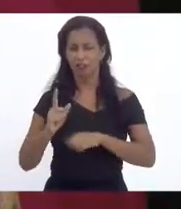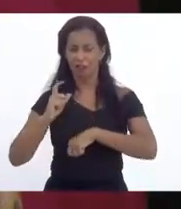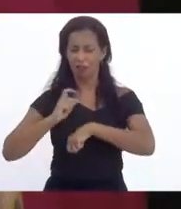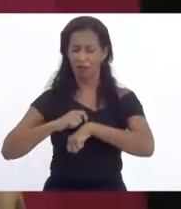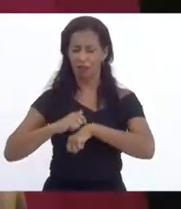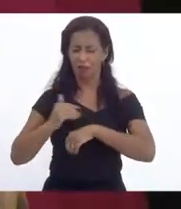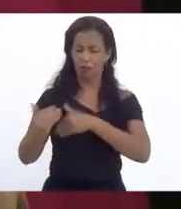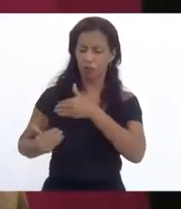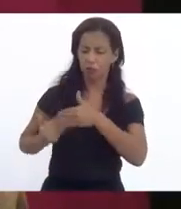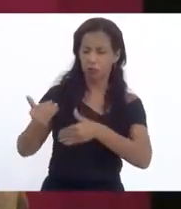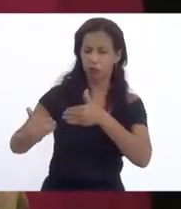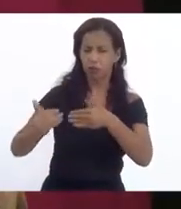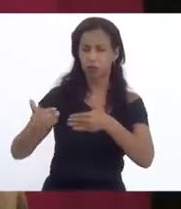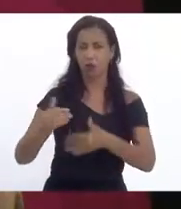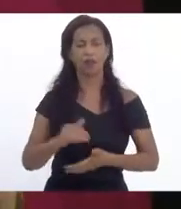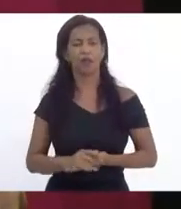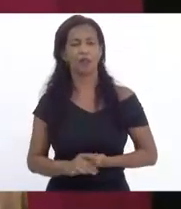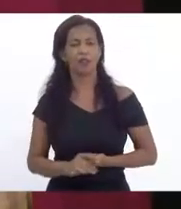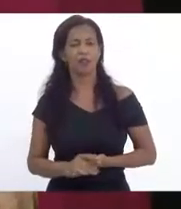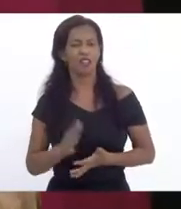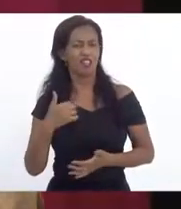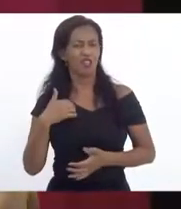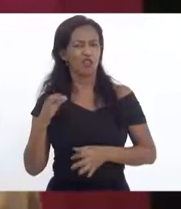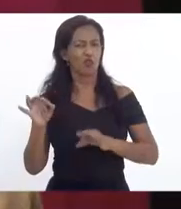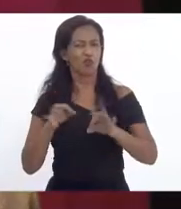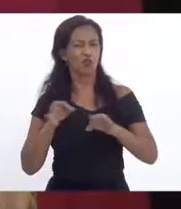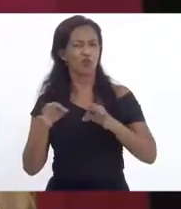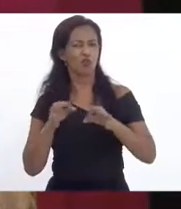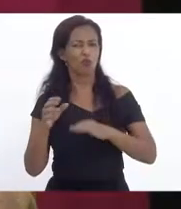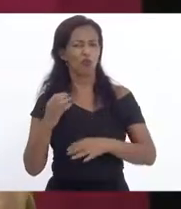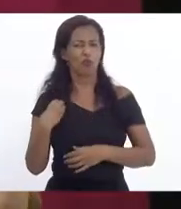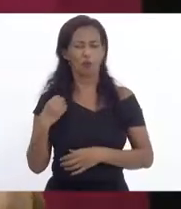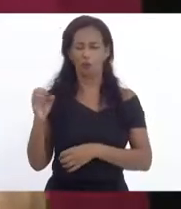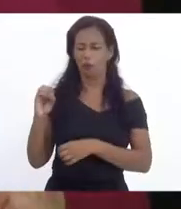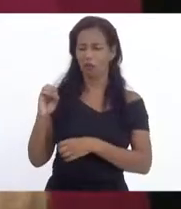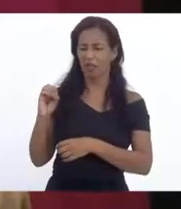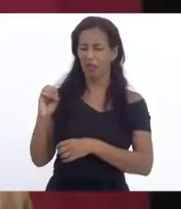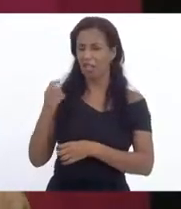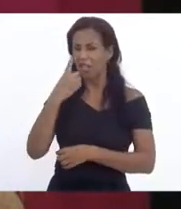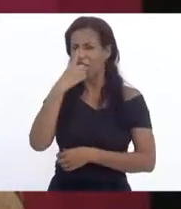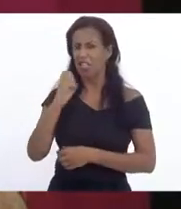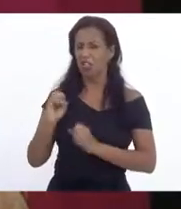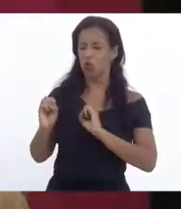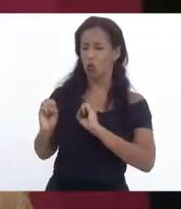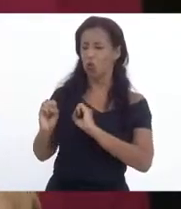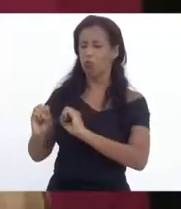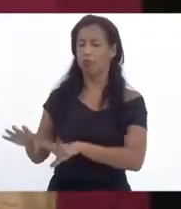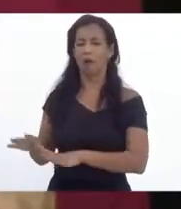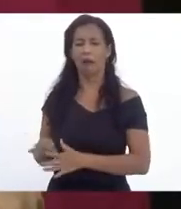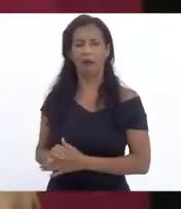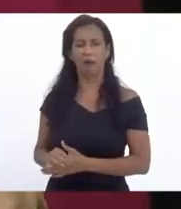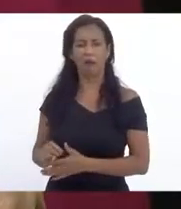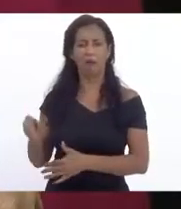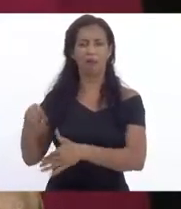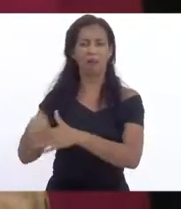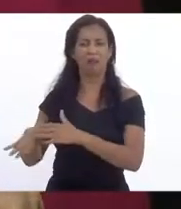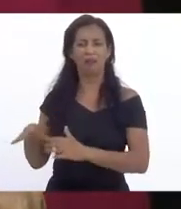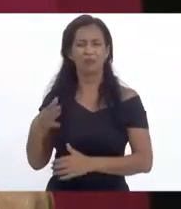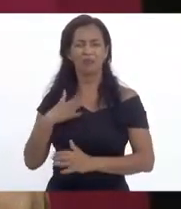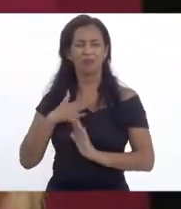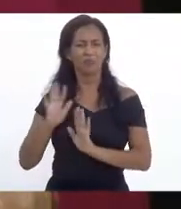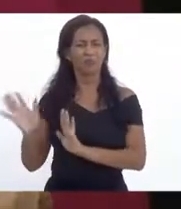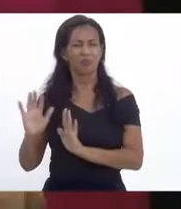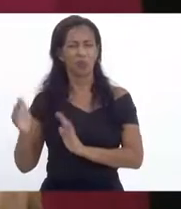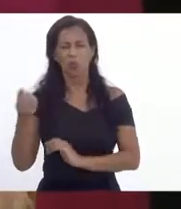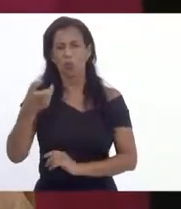tempo, que eu não me conformo em botar meu resíduo, meu lixo, no lixão, armazenar ele lá. Para mim, isso